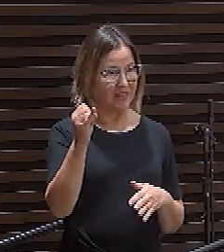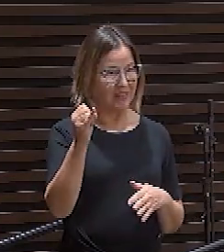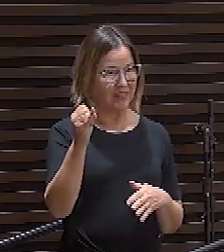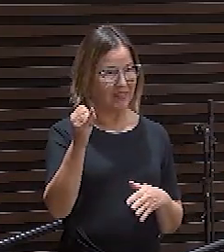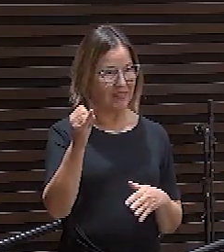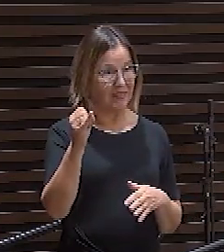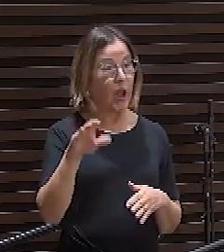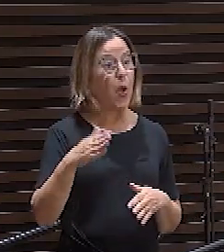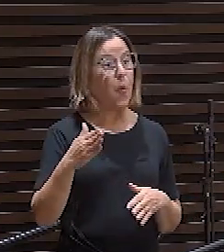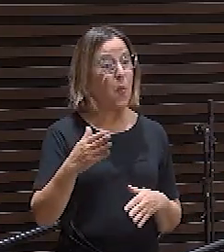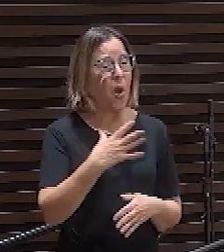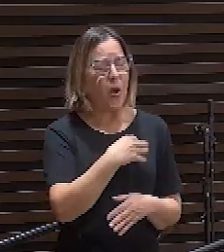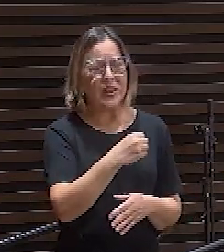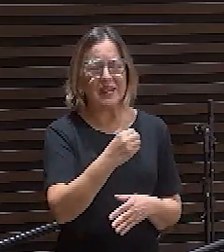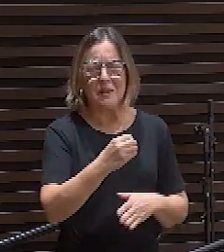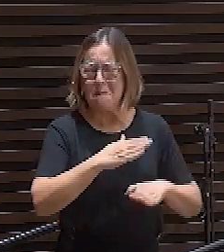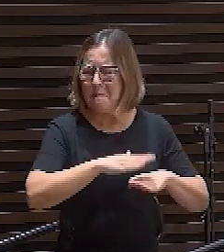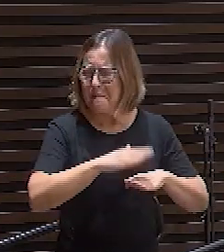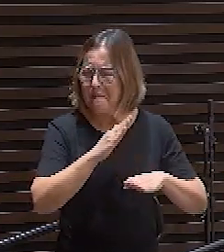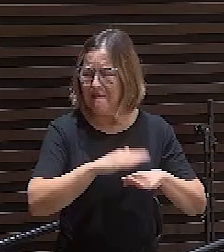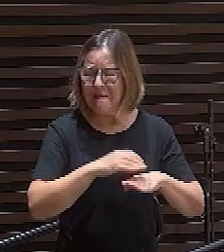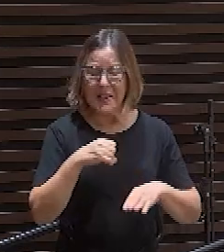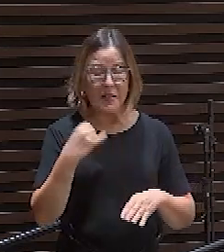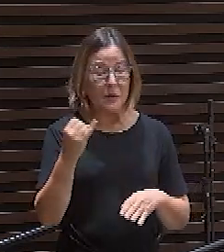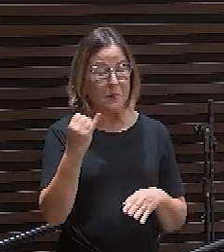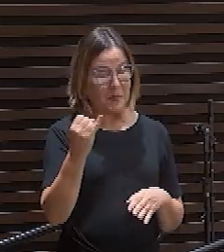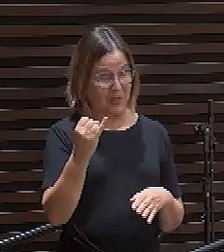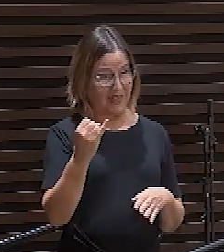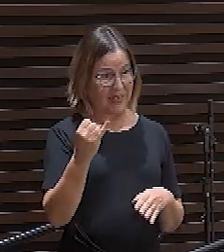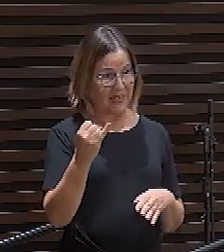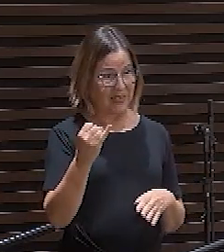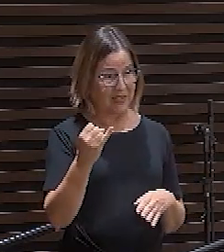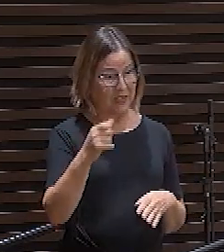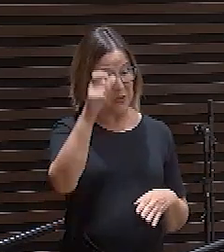é a herança mais importante que alguém deixou para nós?